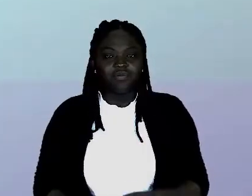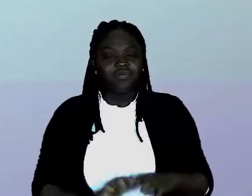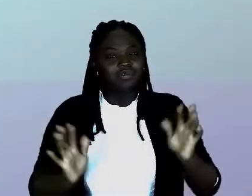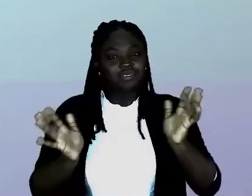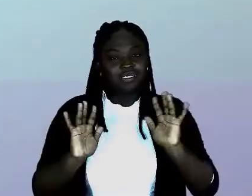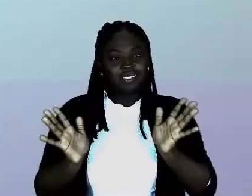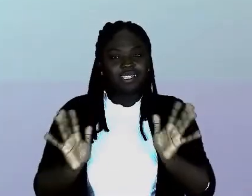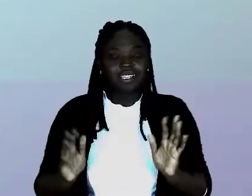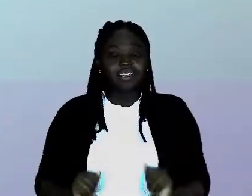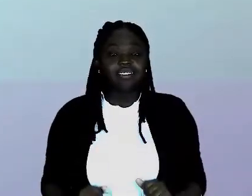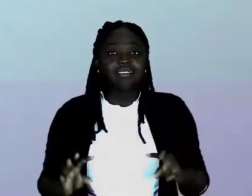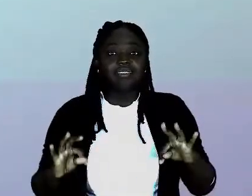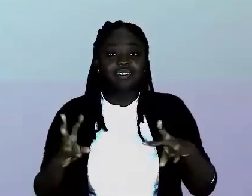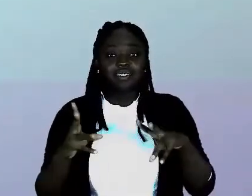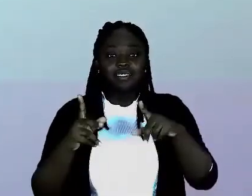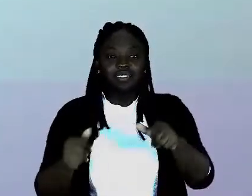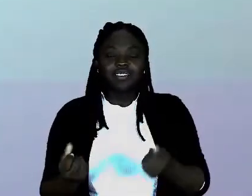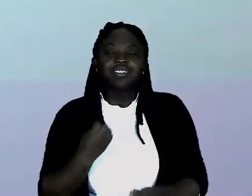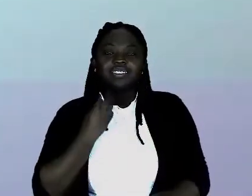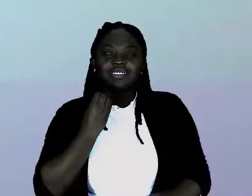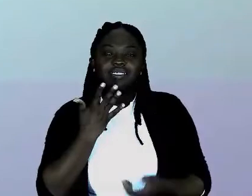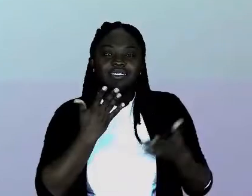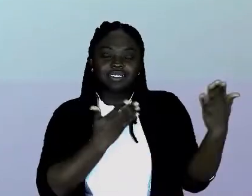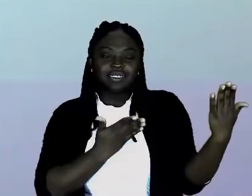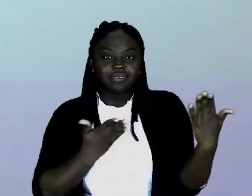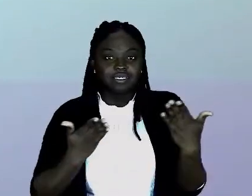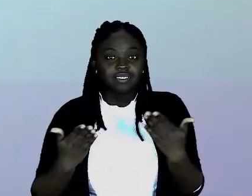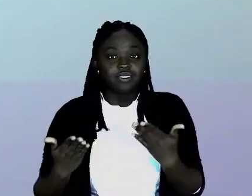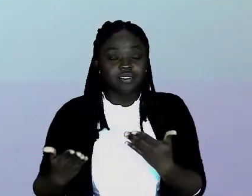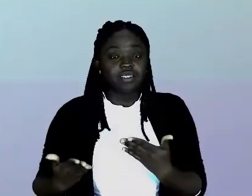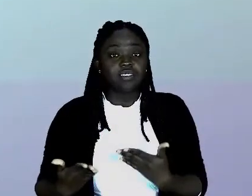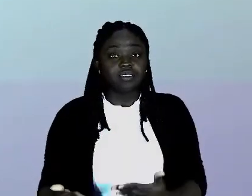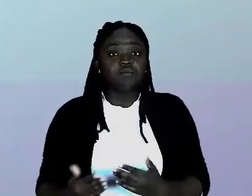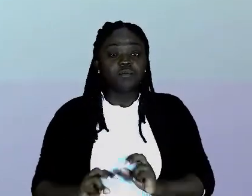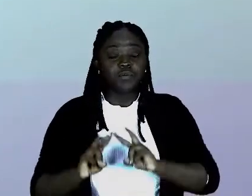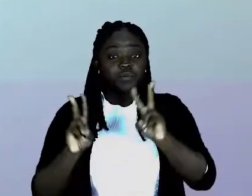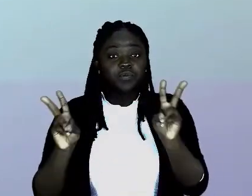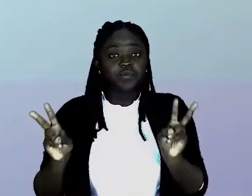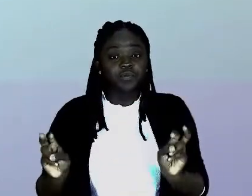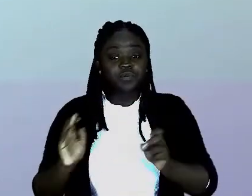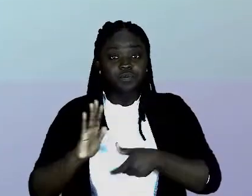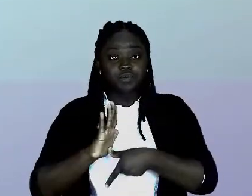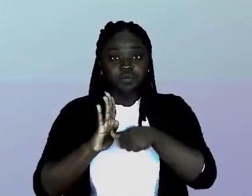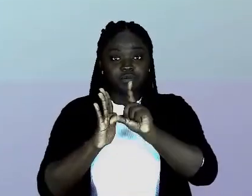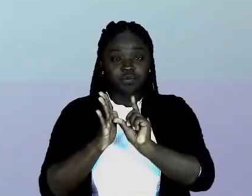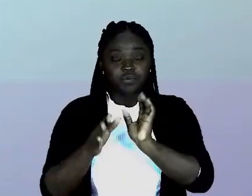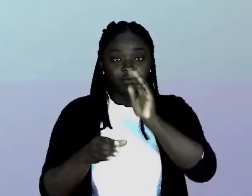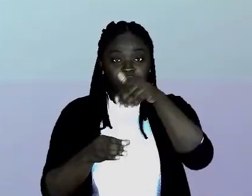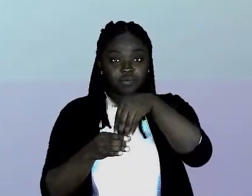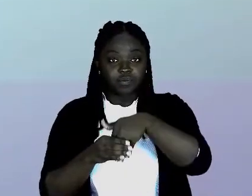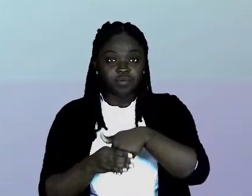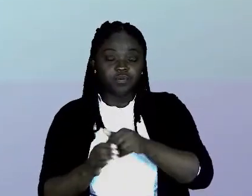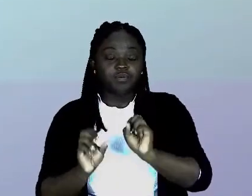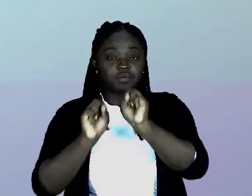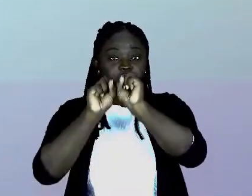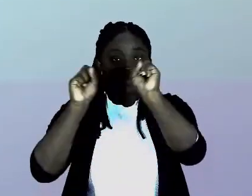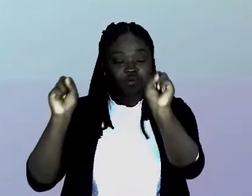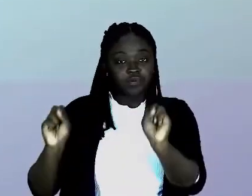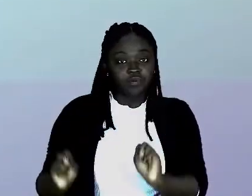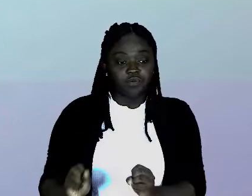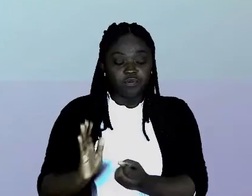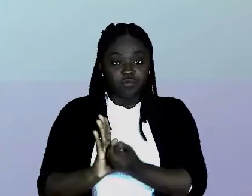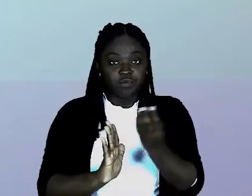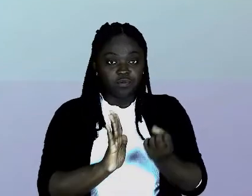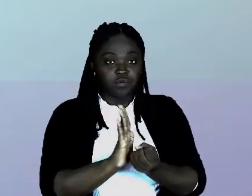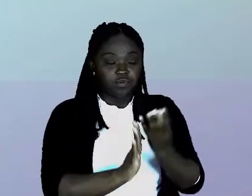Olá, sejam todas e todos muito bem-vindos ao Antes do Voto, Sistema de Prestação